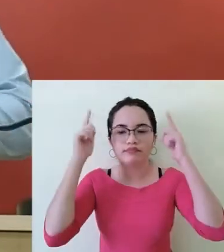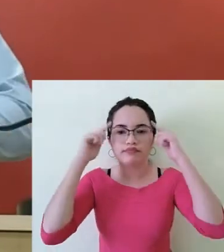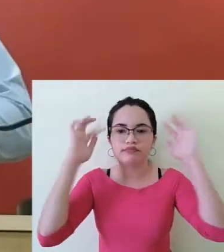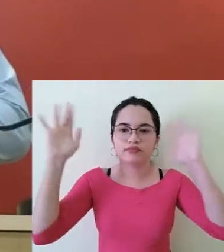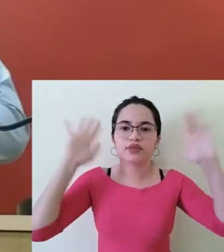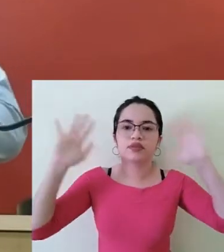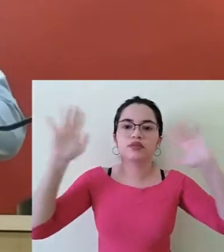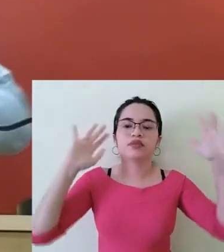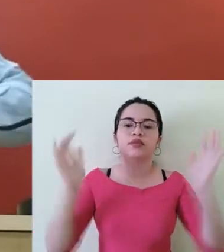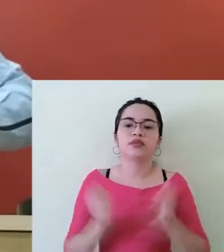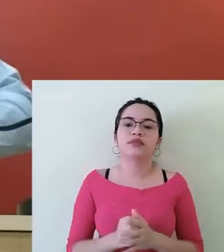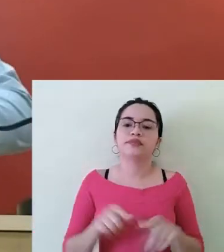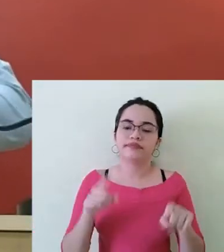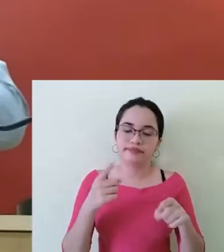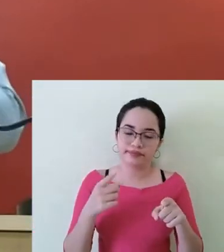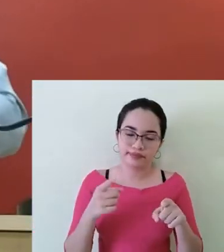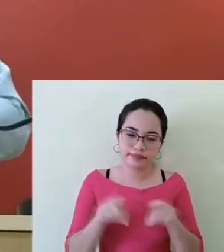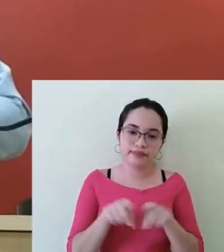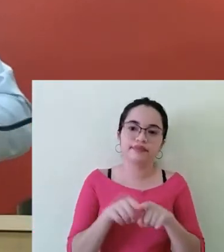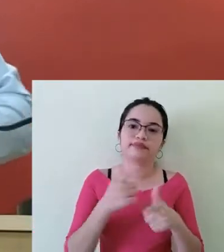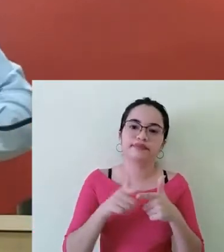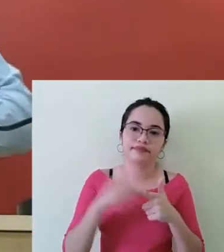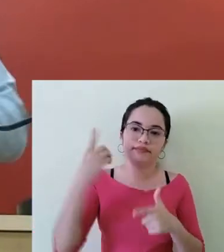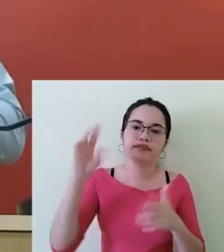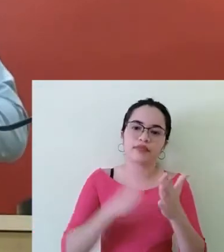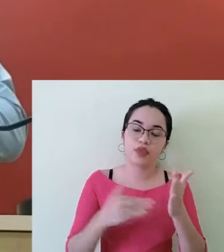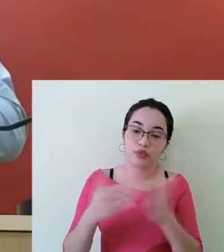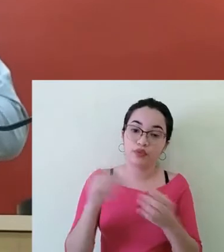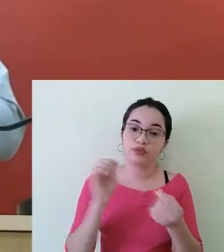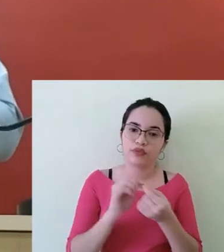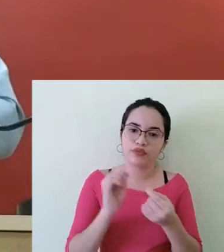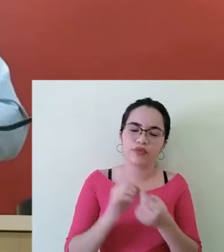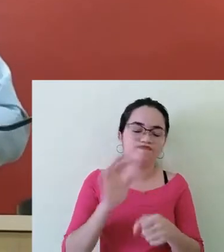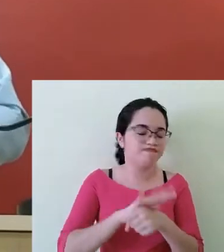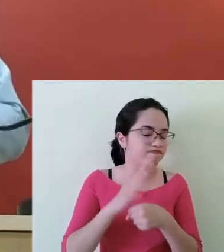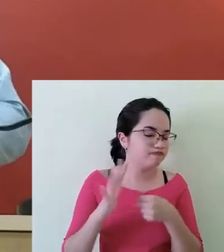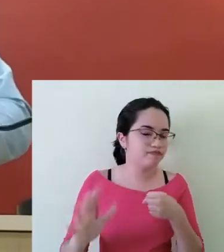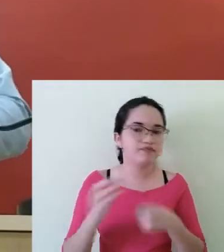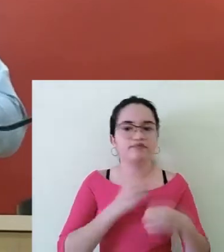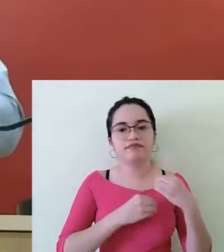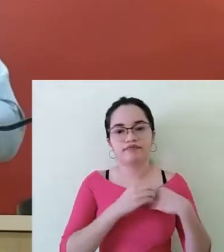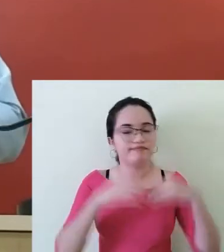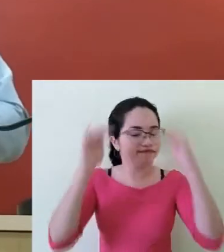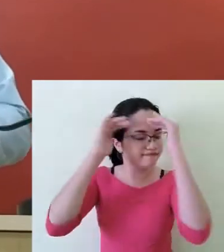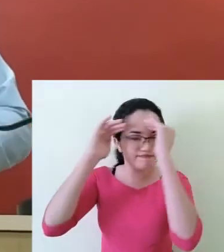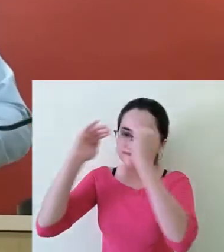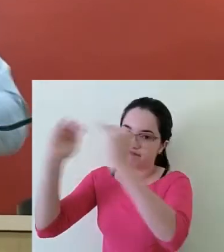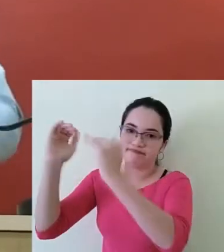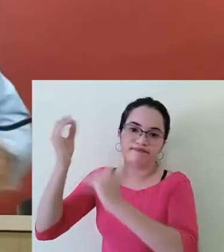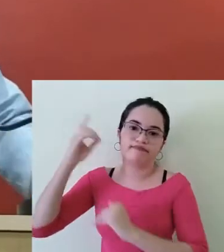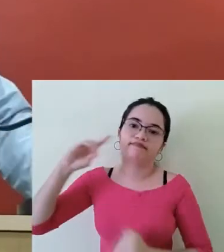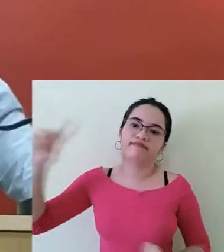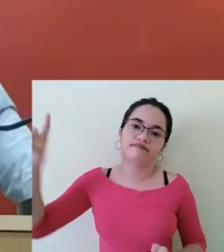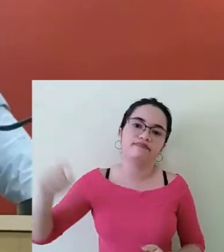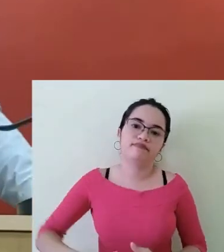foram contaminadas. E tudo o que ele faz está impregnado de pecado, de desobediência,